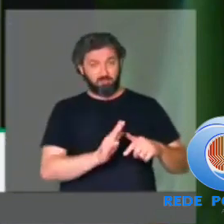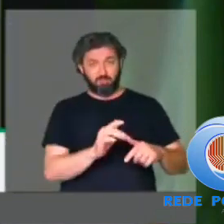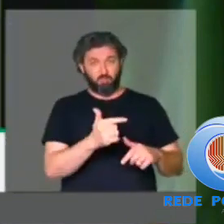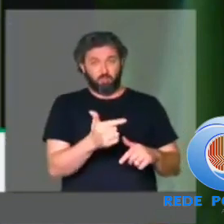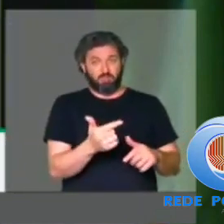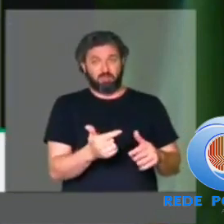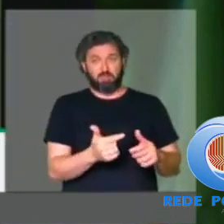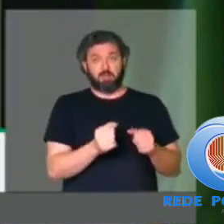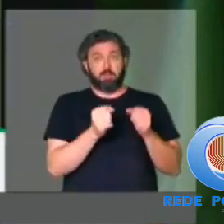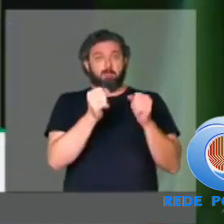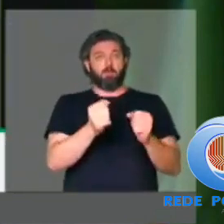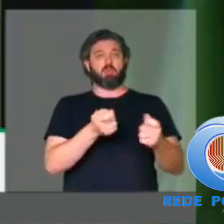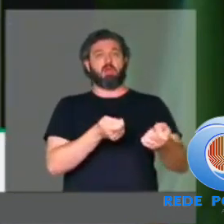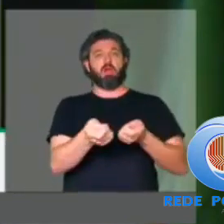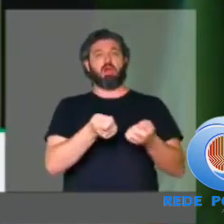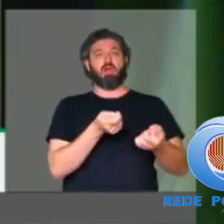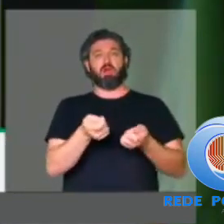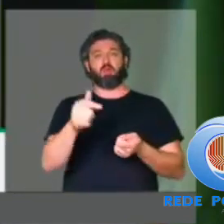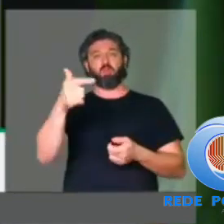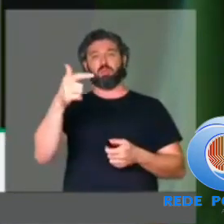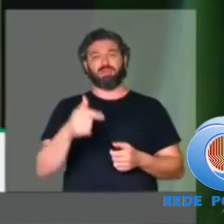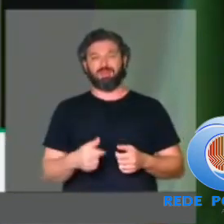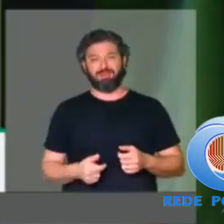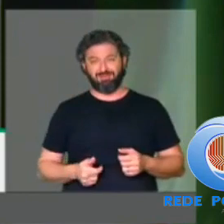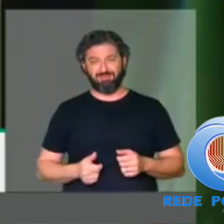tem poder de barganha.